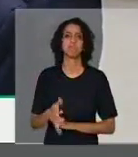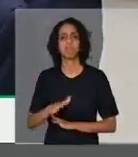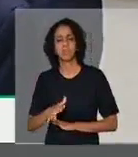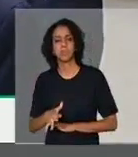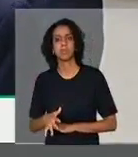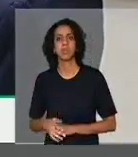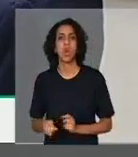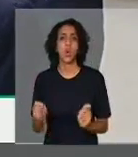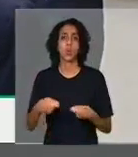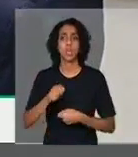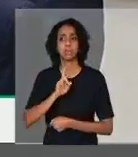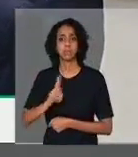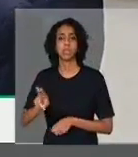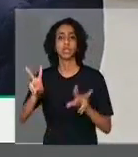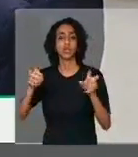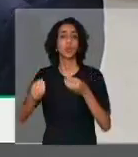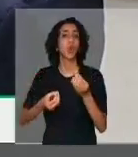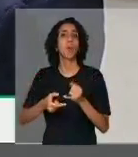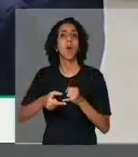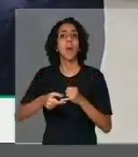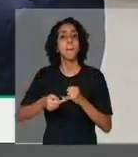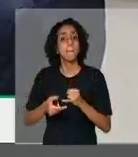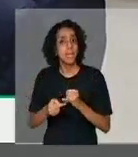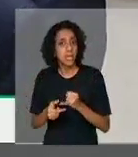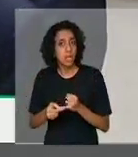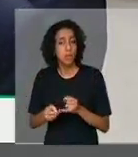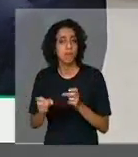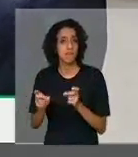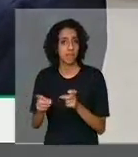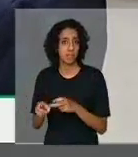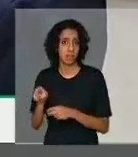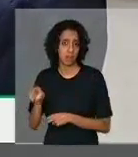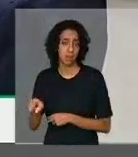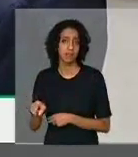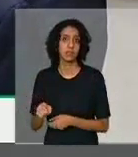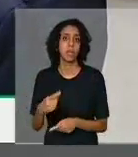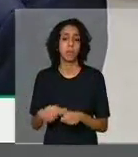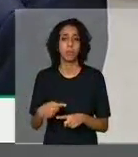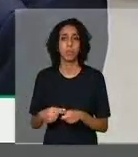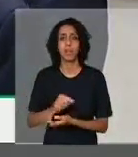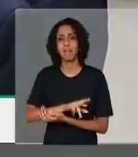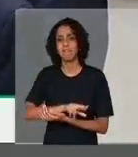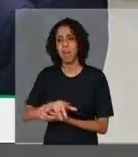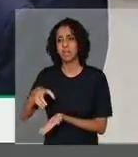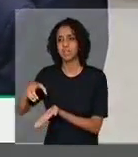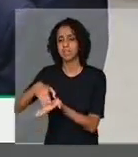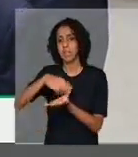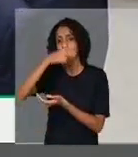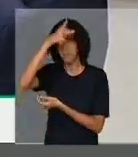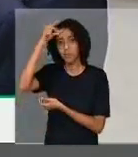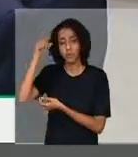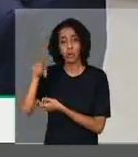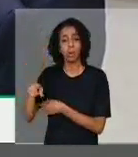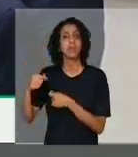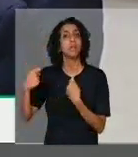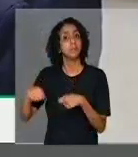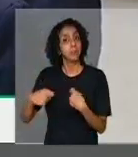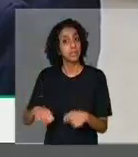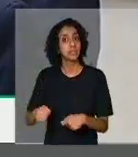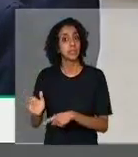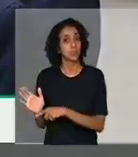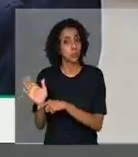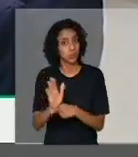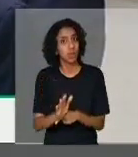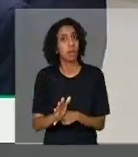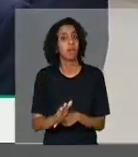venda de milho do balcão para os agricultores atingidos, os sindicatos, a Emater, as prefeituras vão ter que fazer também o seu trabalho